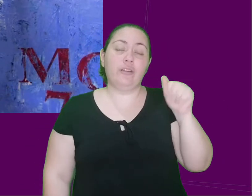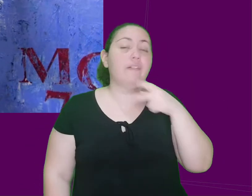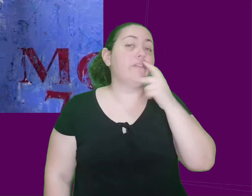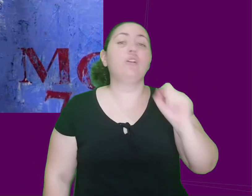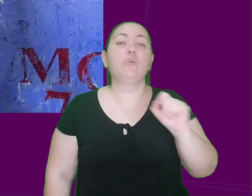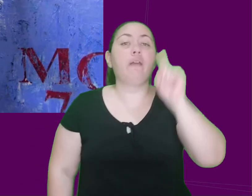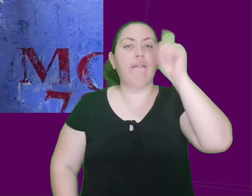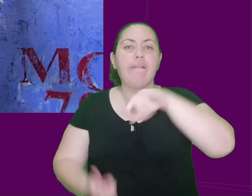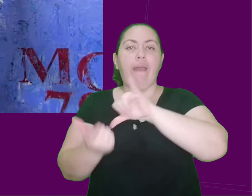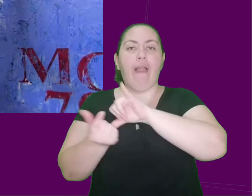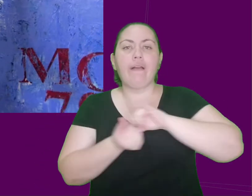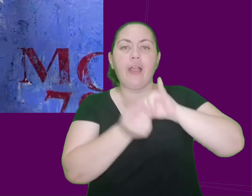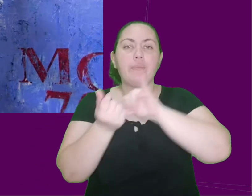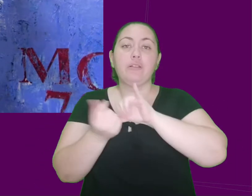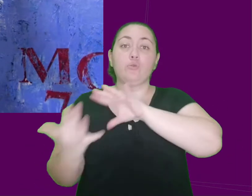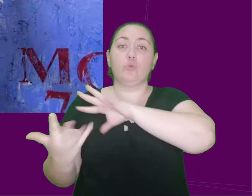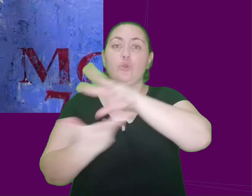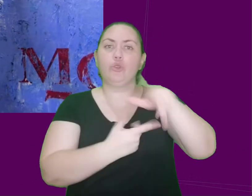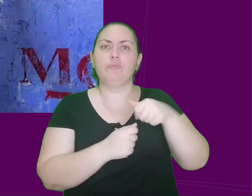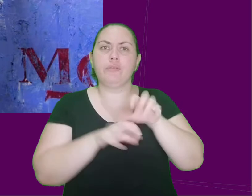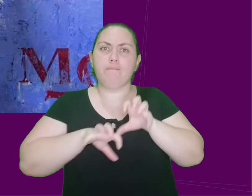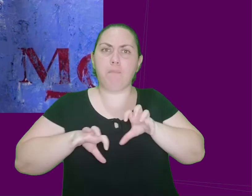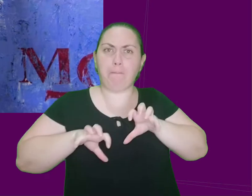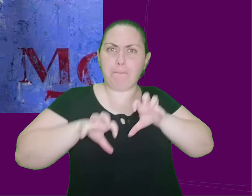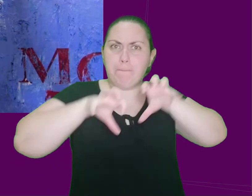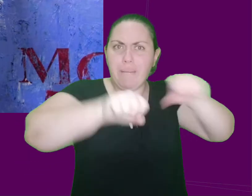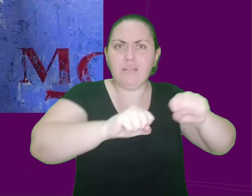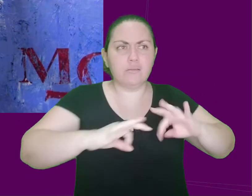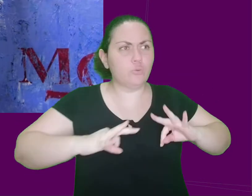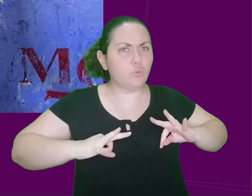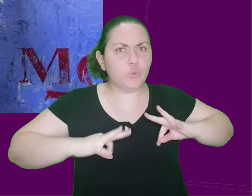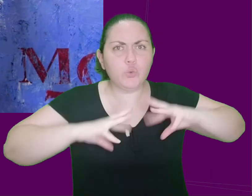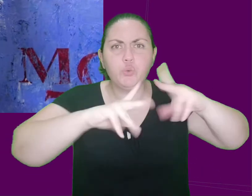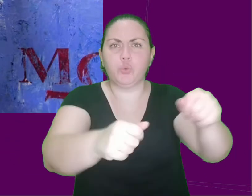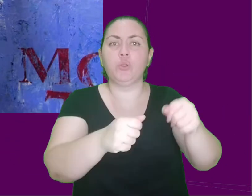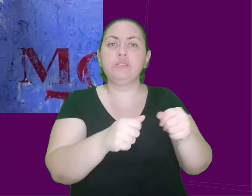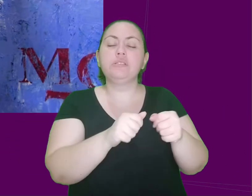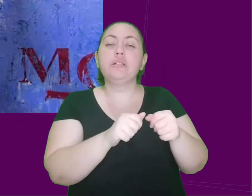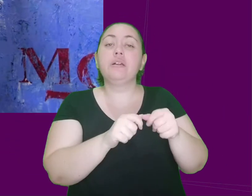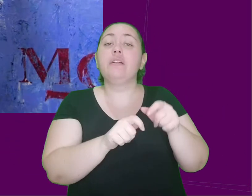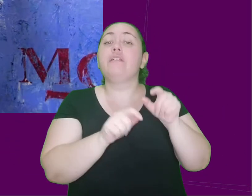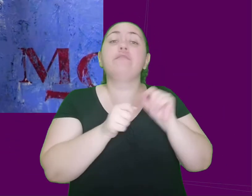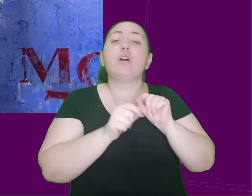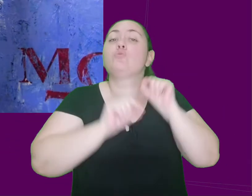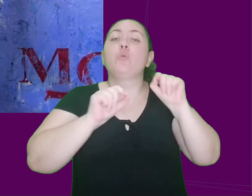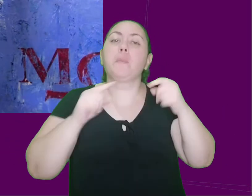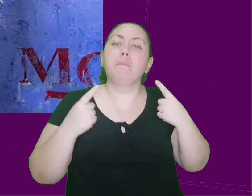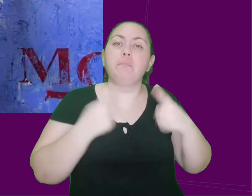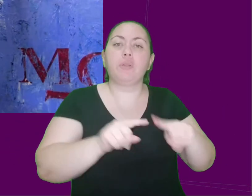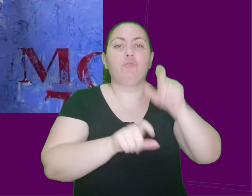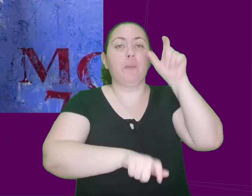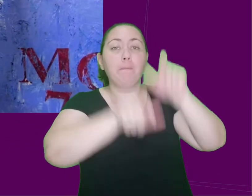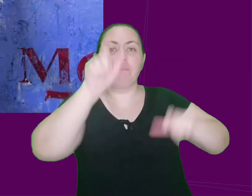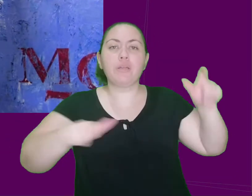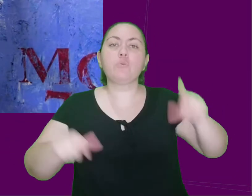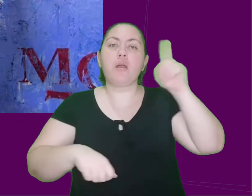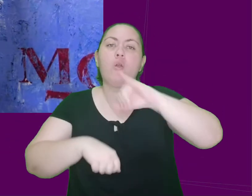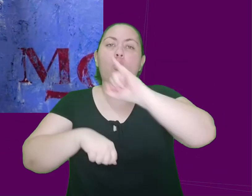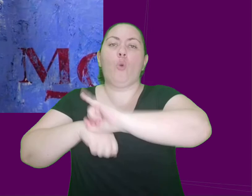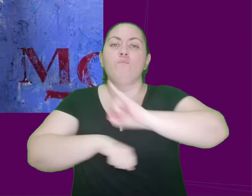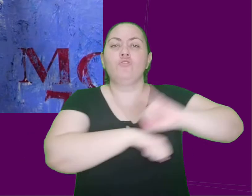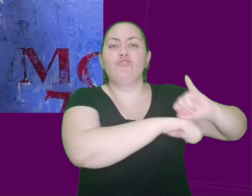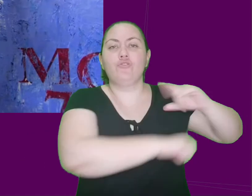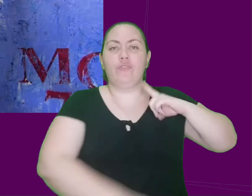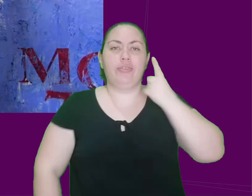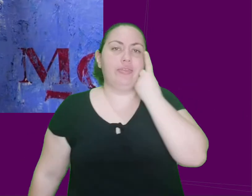do capitalismo nascente que engole tudo, restringindo as criaturas a peças prescindíveis no tabuleiro de